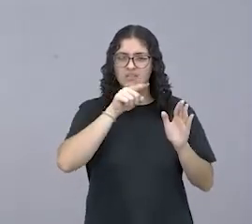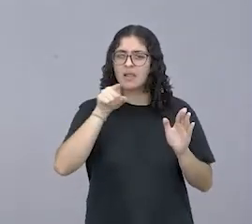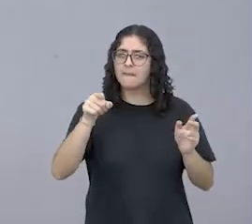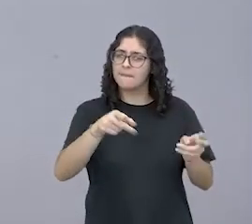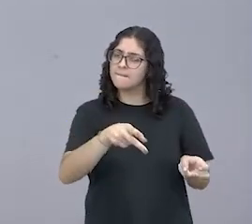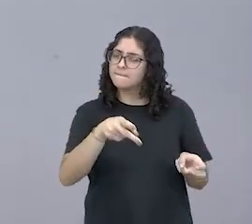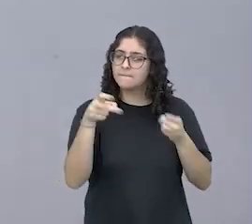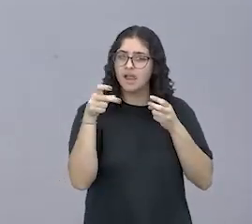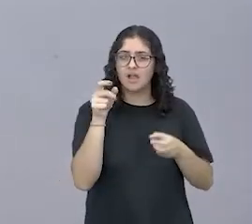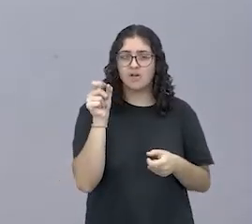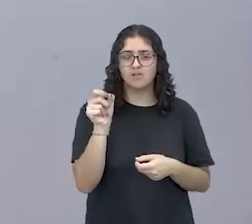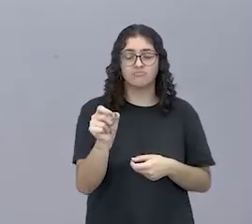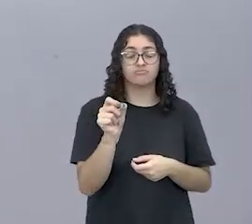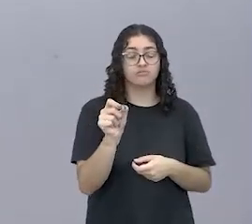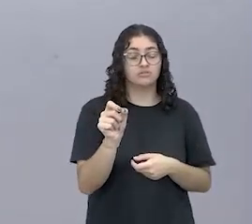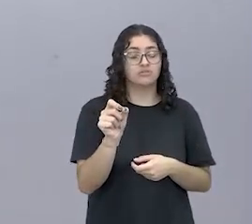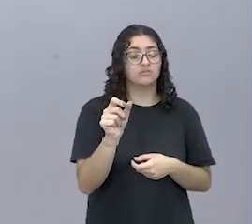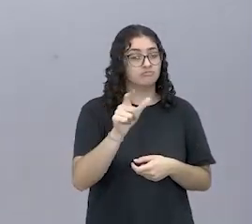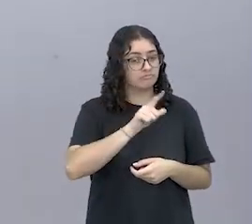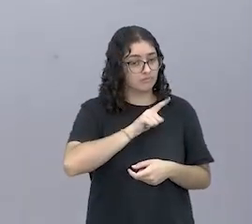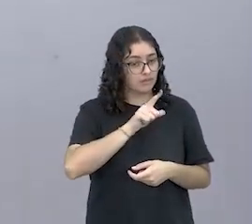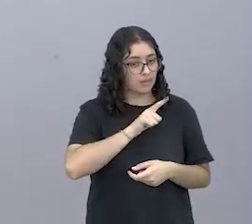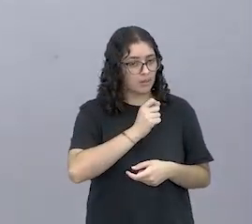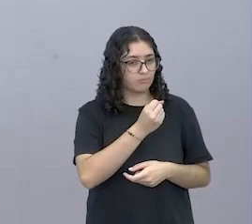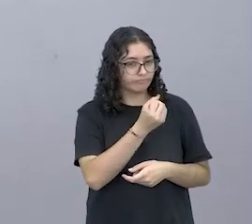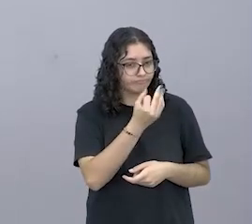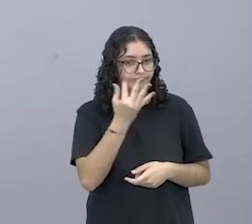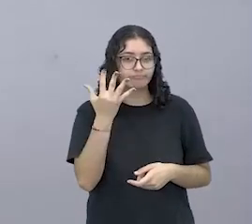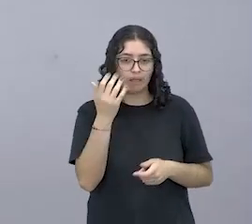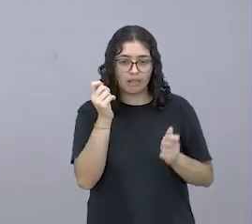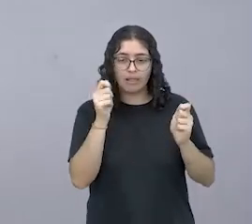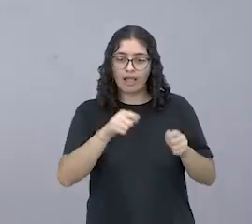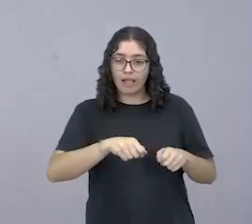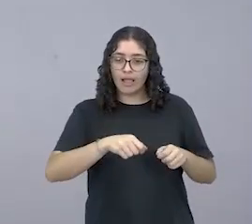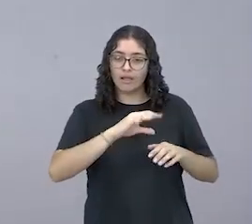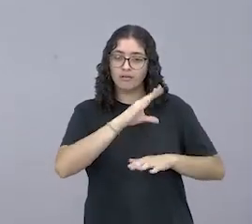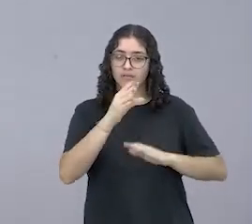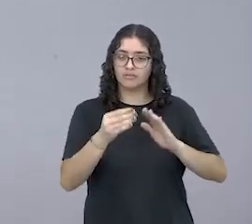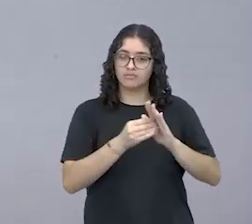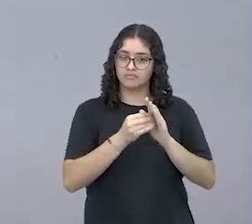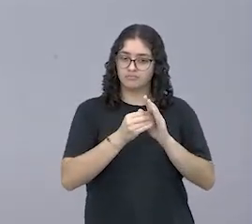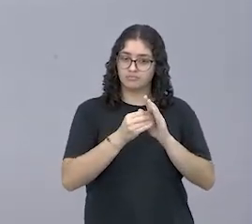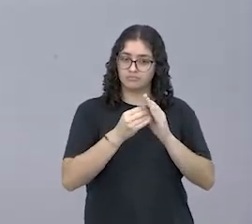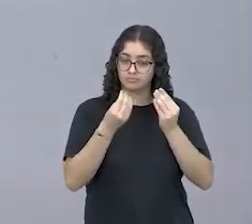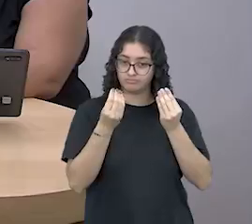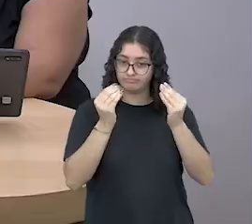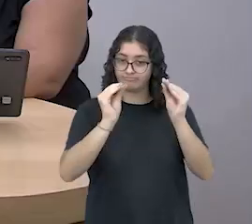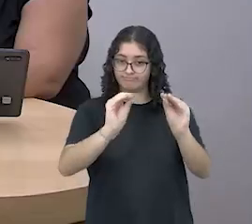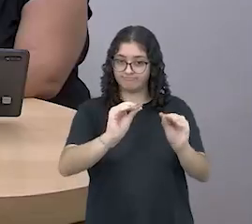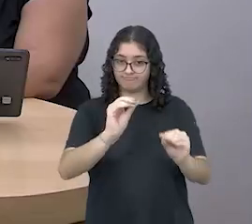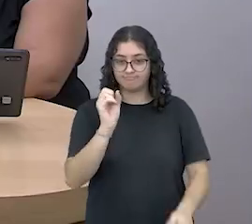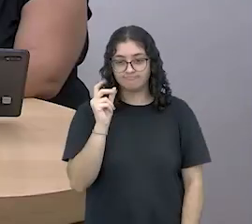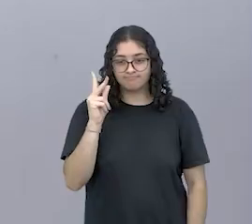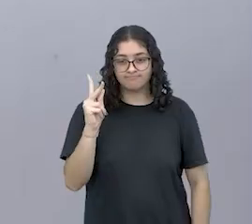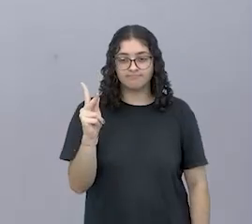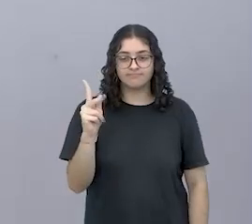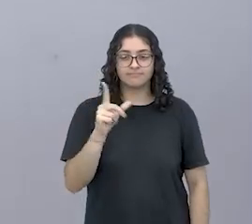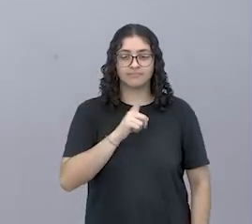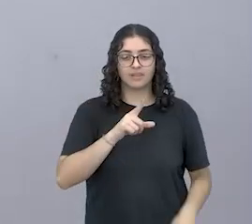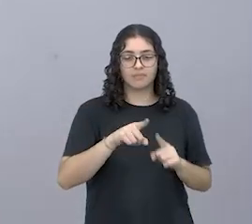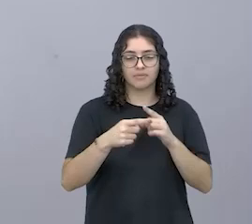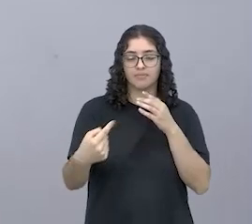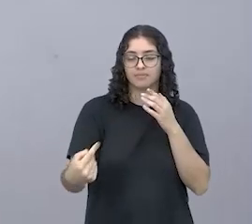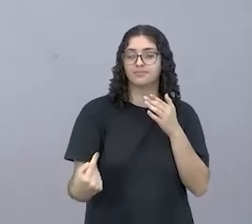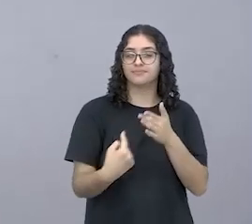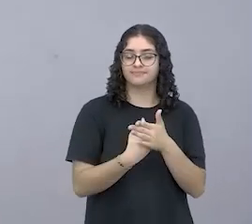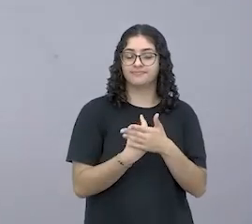que nós temos aí uma quantidade de aula que pode ser reproduzida em sala de aula, tá? Nós temos também uma pergunta